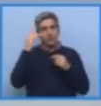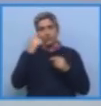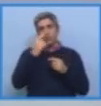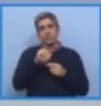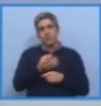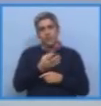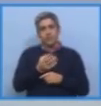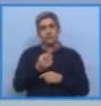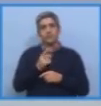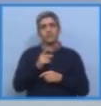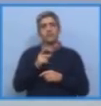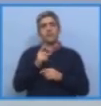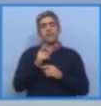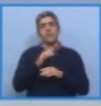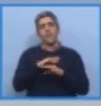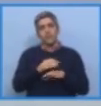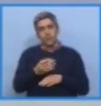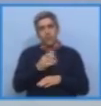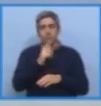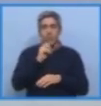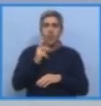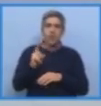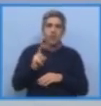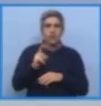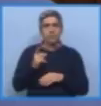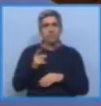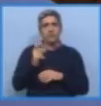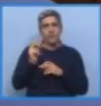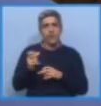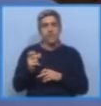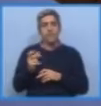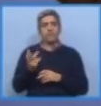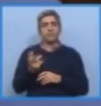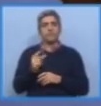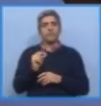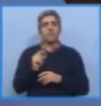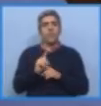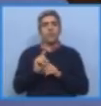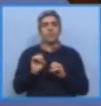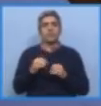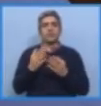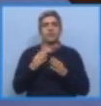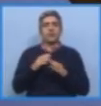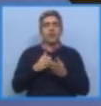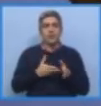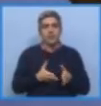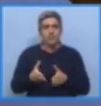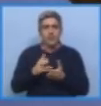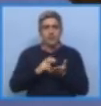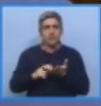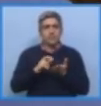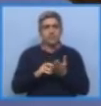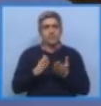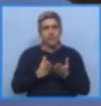a quem os retiveres serão retidos, é um bocadinho o início da caminhada. A partir